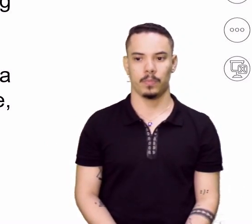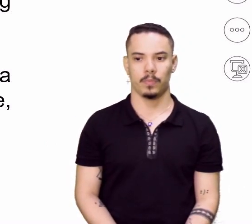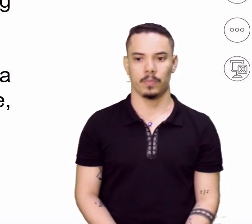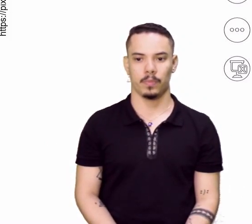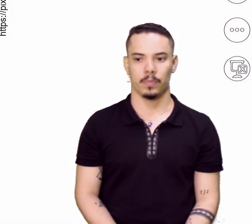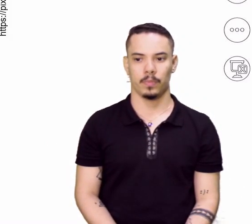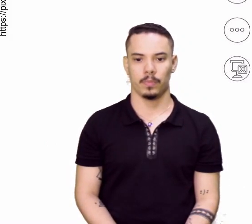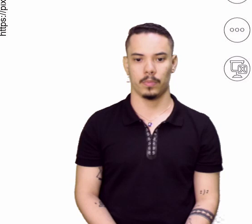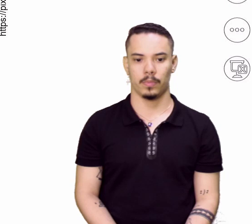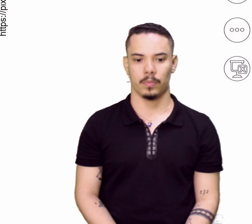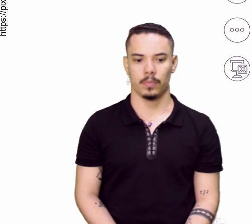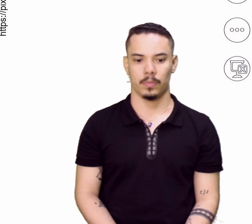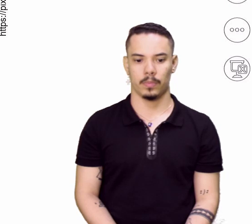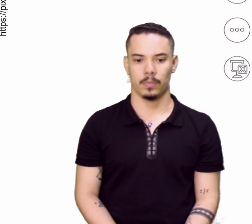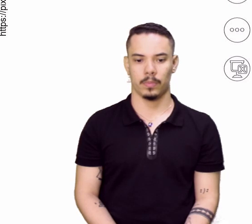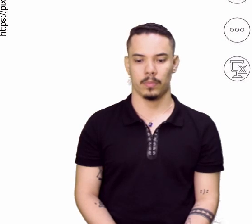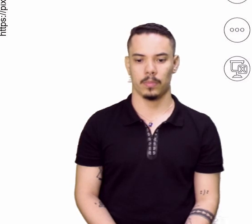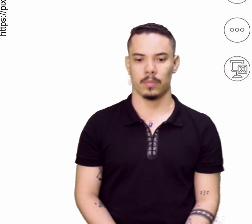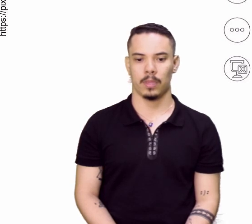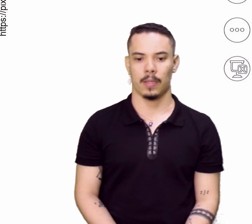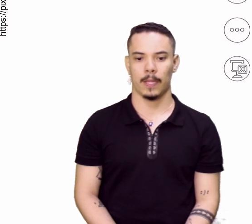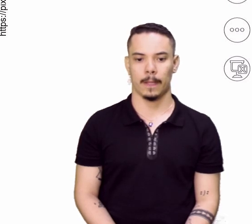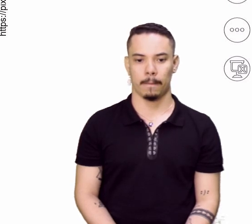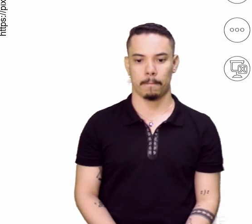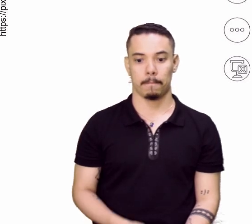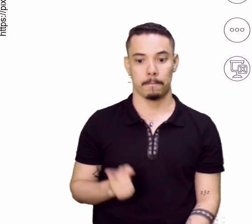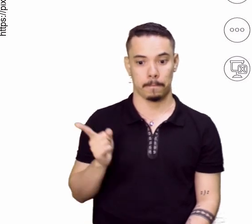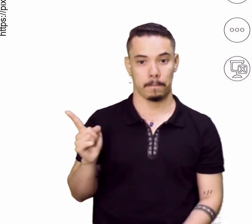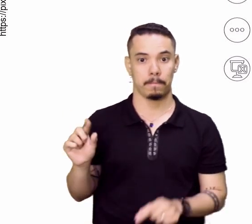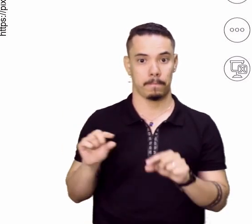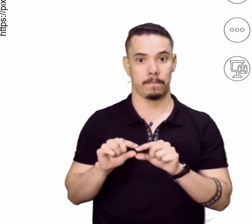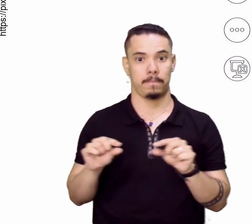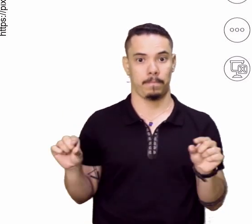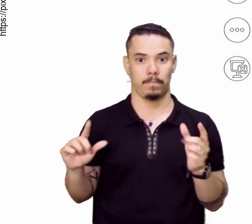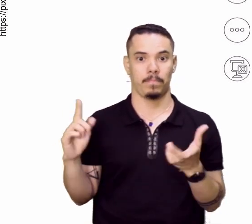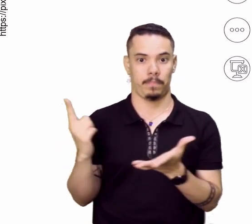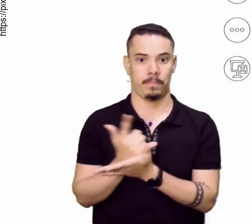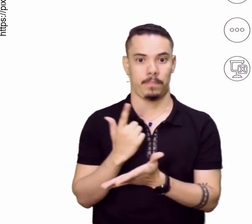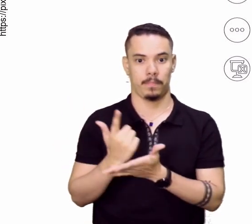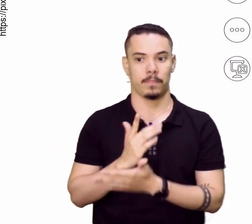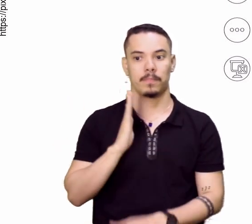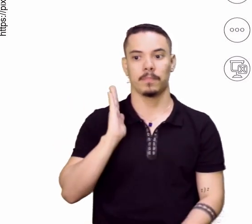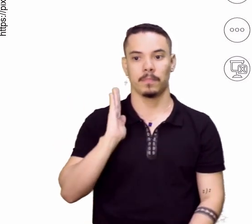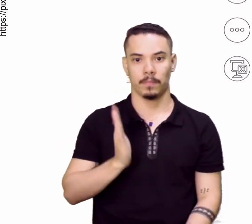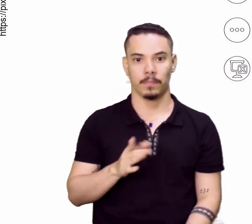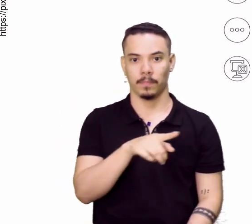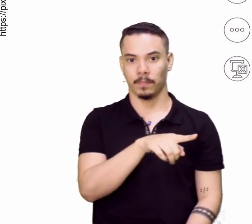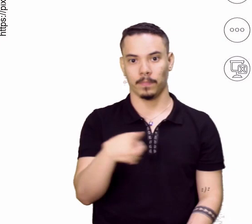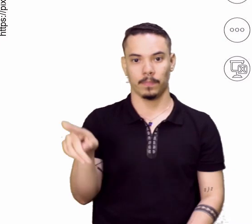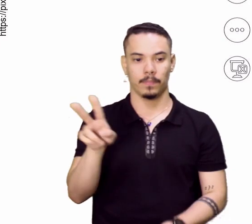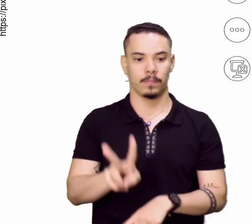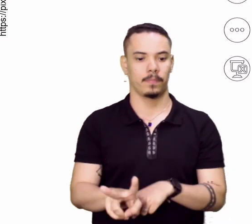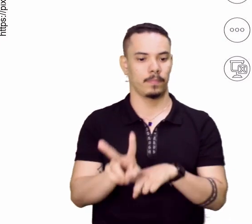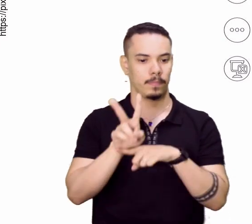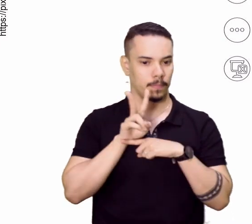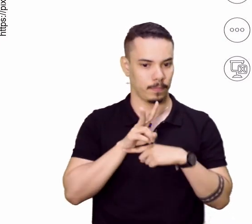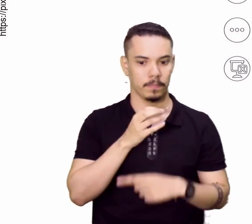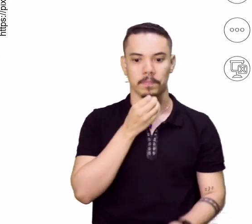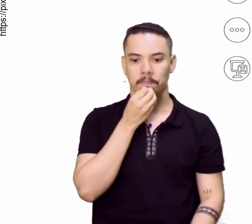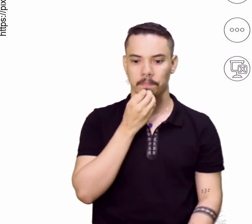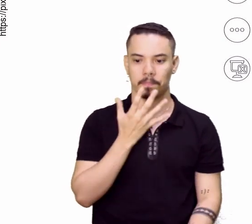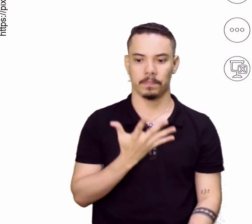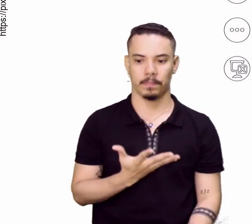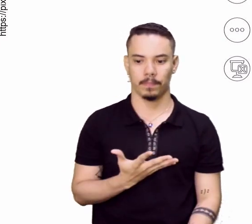Então vamos lá começar. Essa aqui é a frase lá do livro que você me emprestou, que é realmente